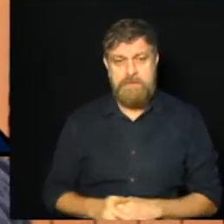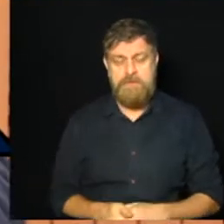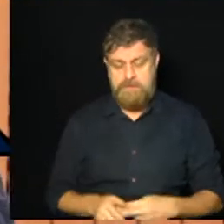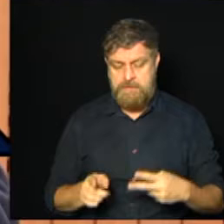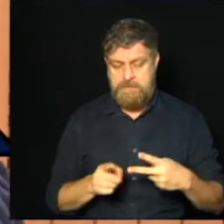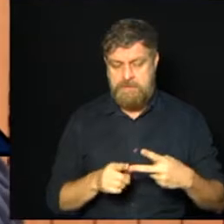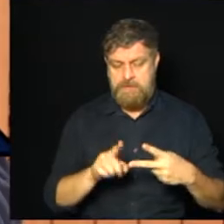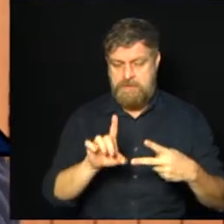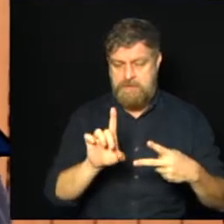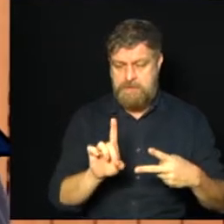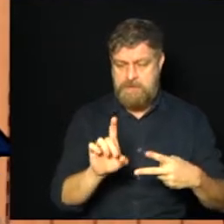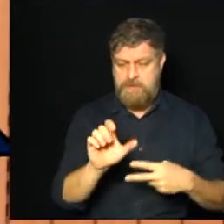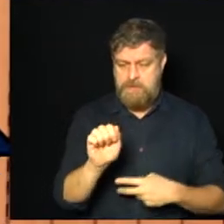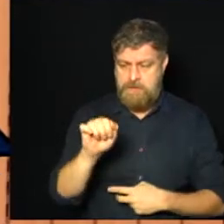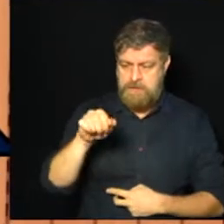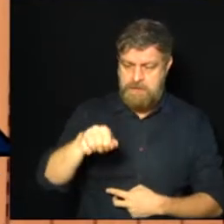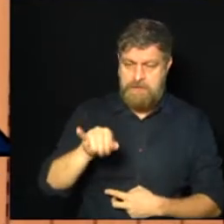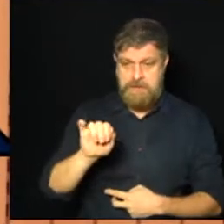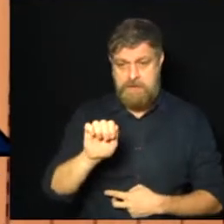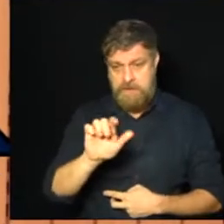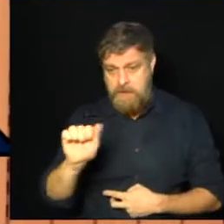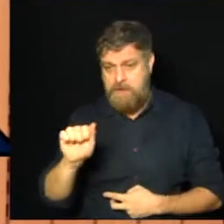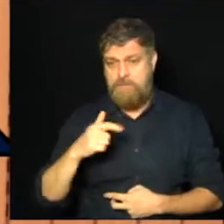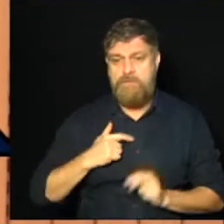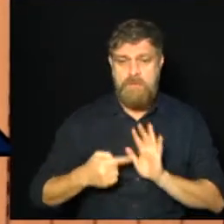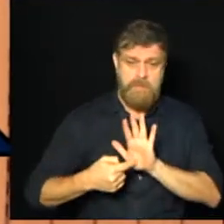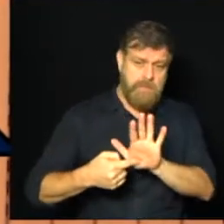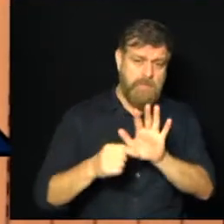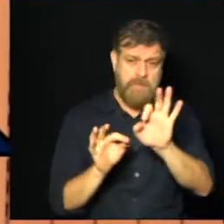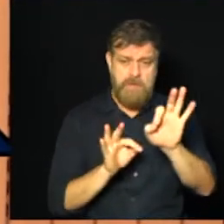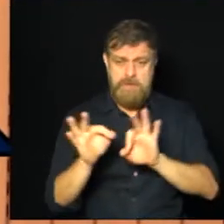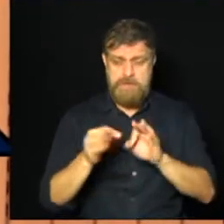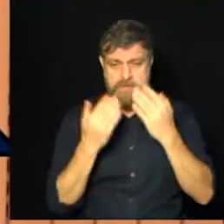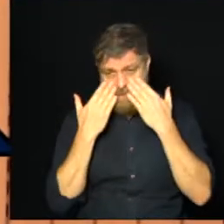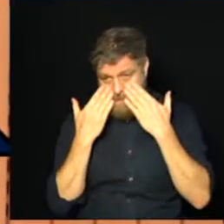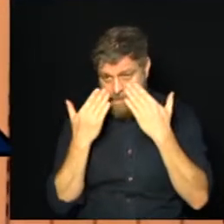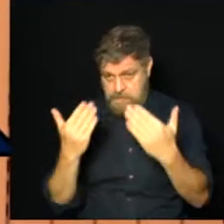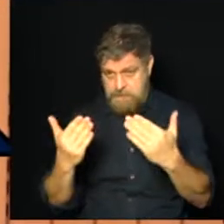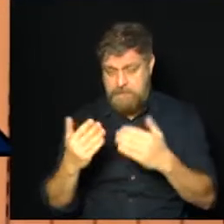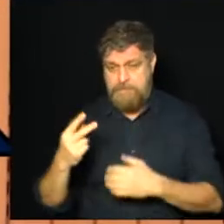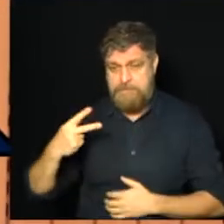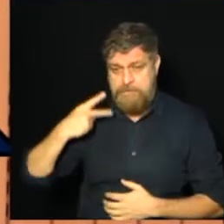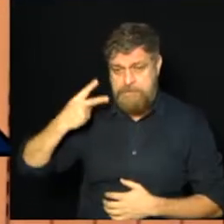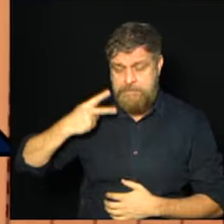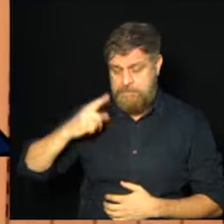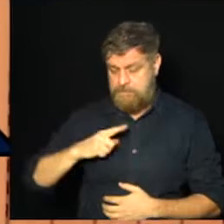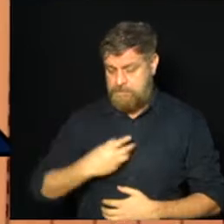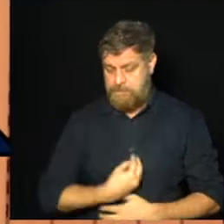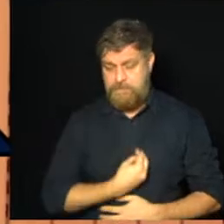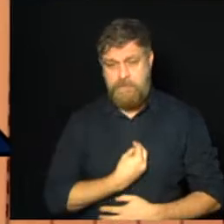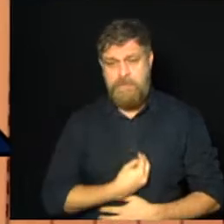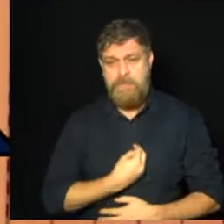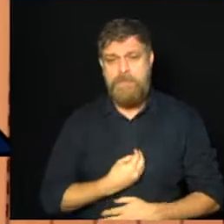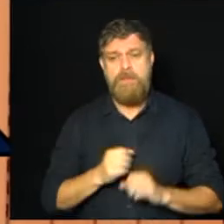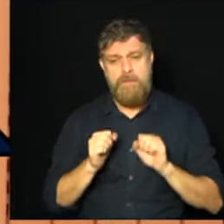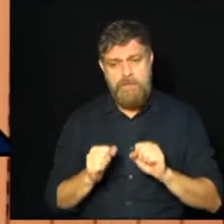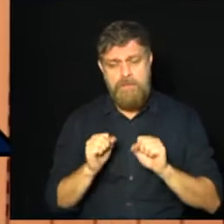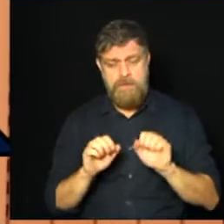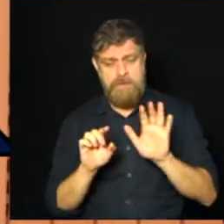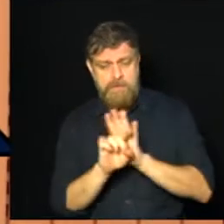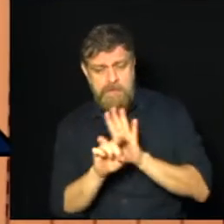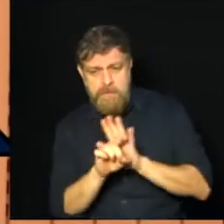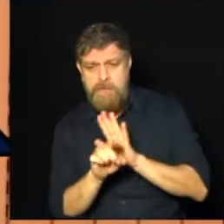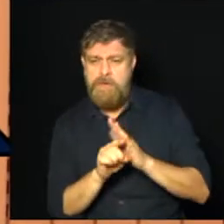doutora Daniela, que irão apresentar esse projeto, e os vereadores que aqui se fazem presentes, que